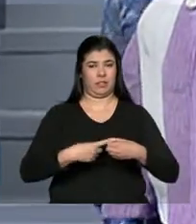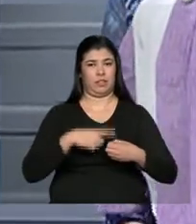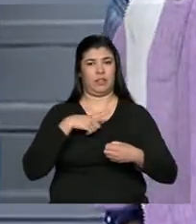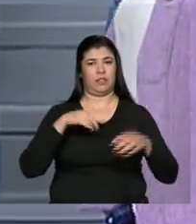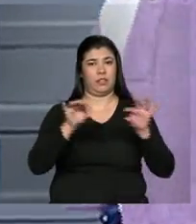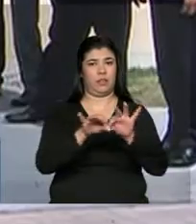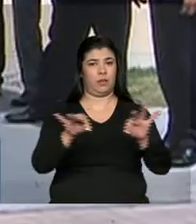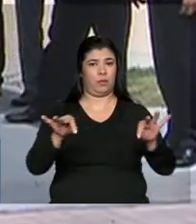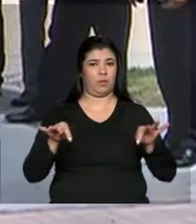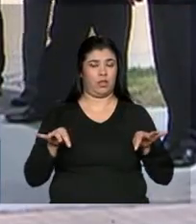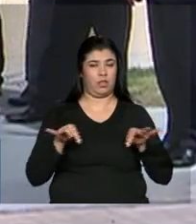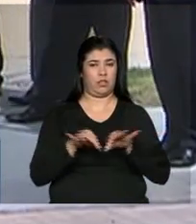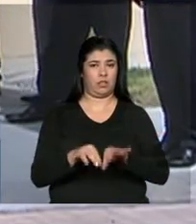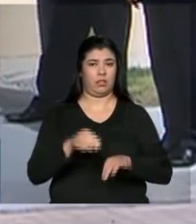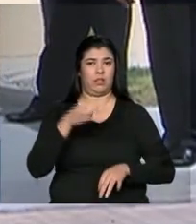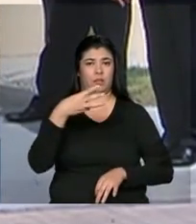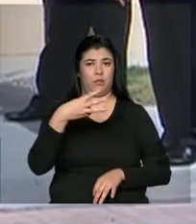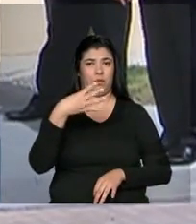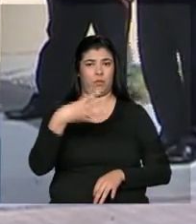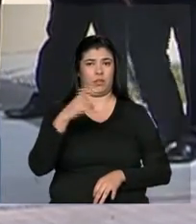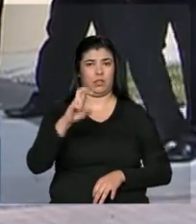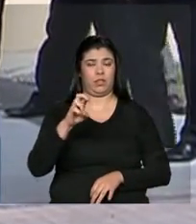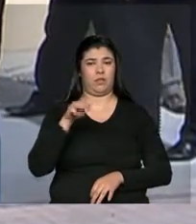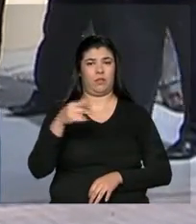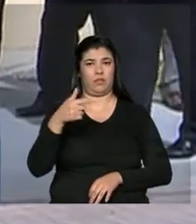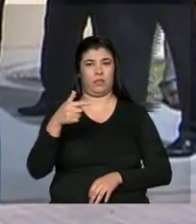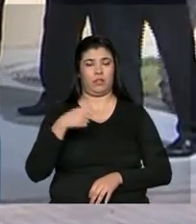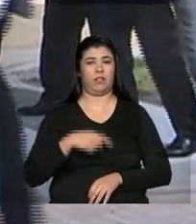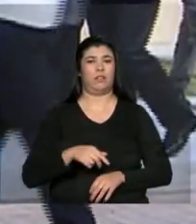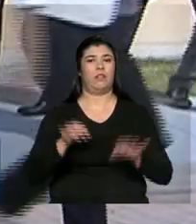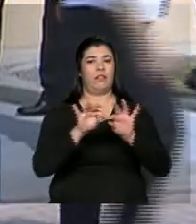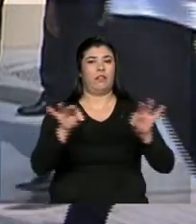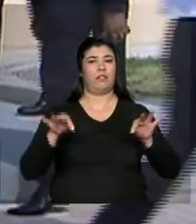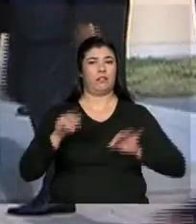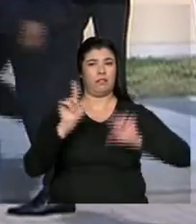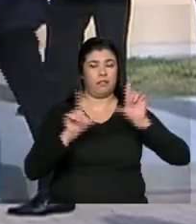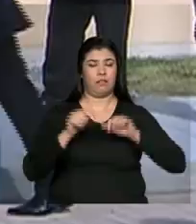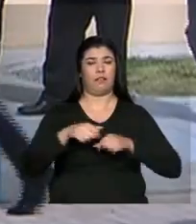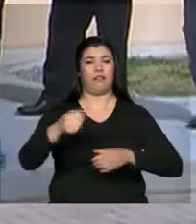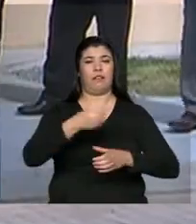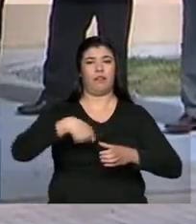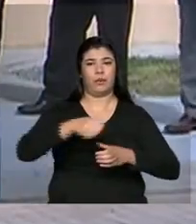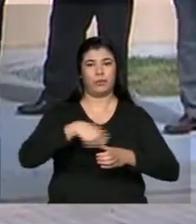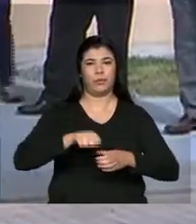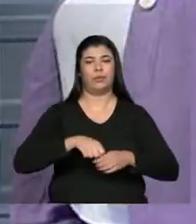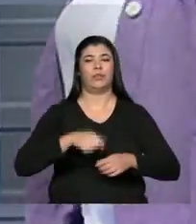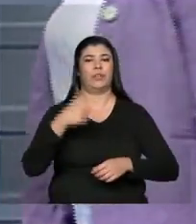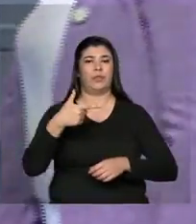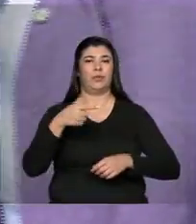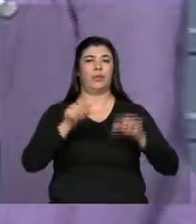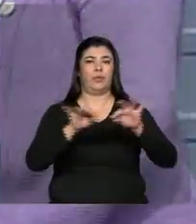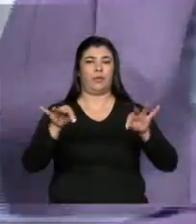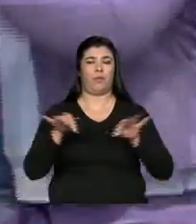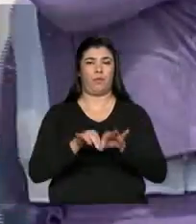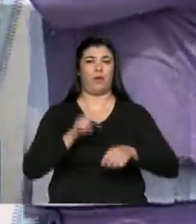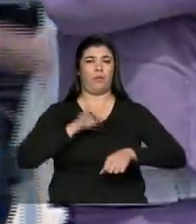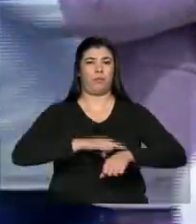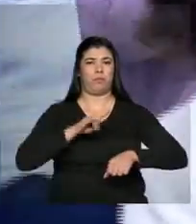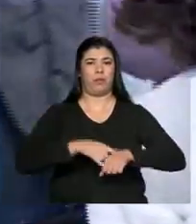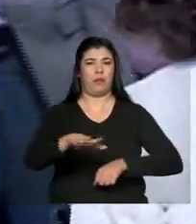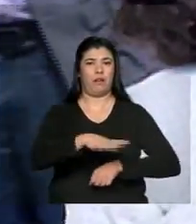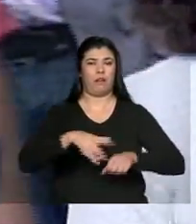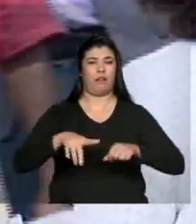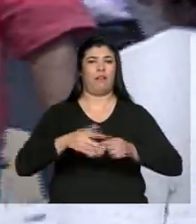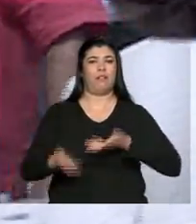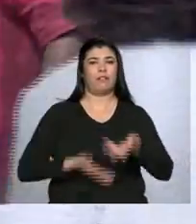metros quadrados com sala banheiro dois quartos e cozinha agregada com área de serviço e alguns deles tem